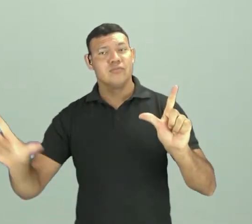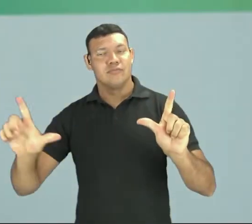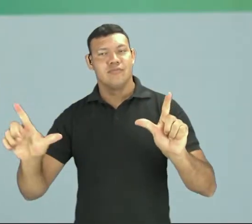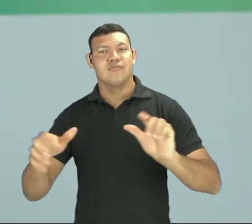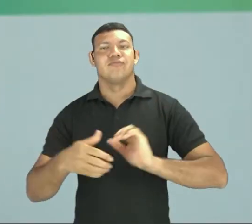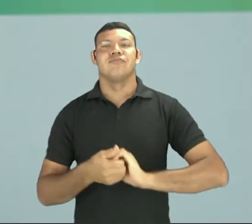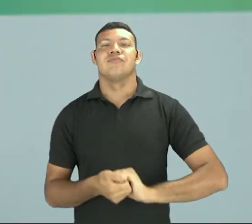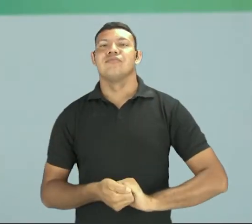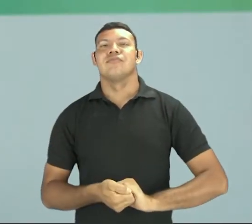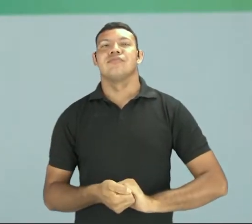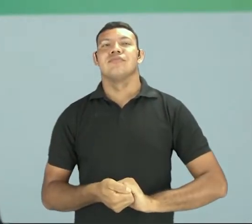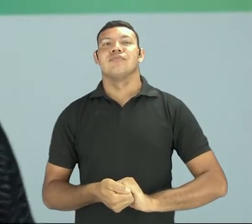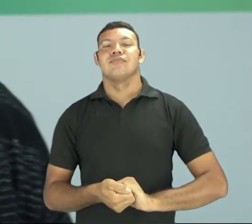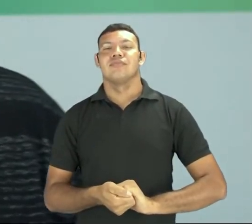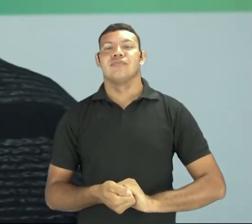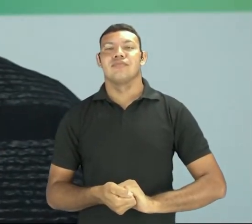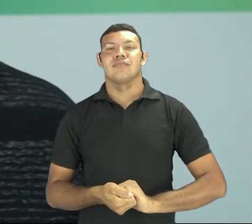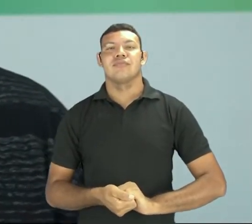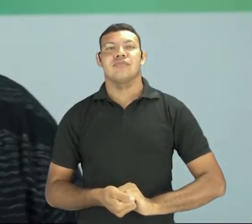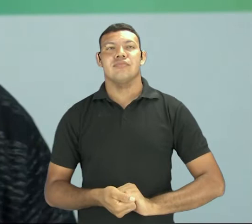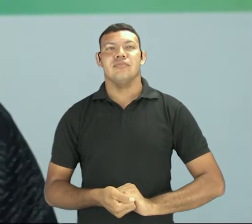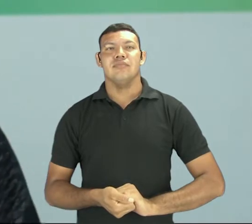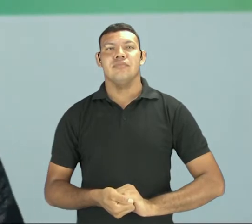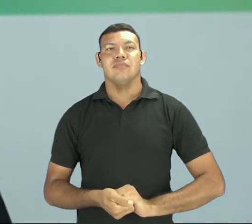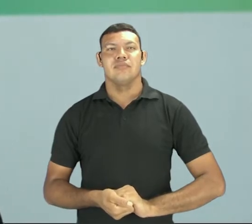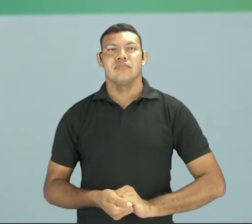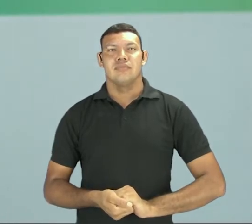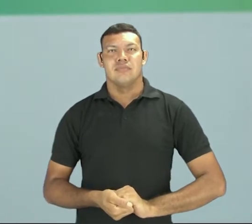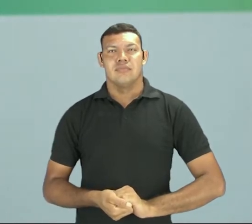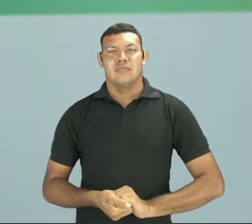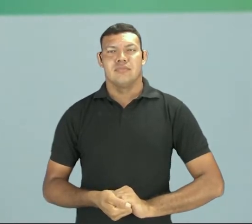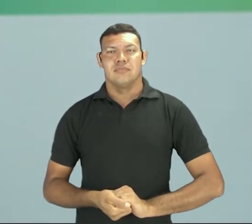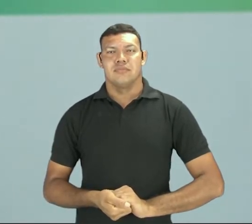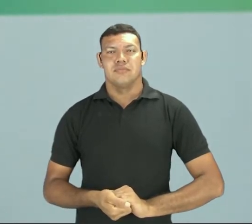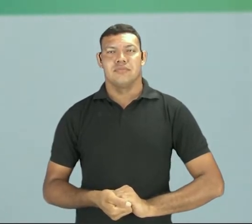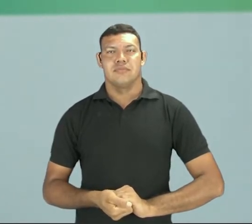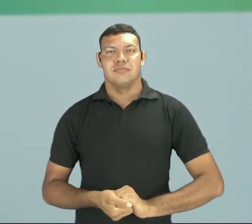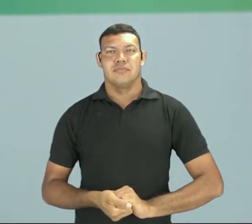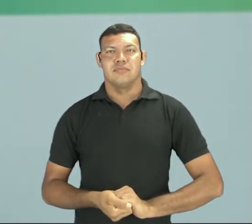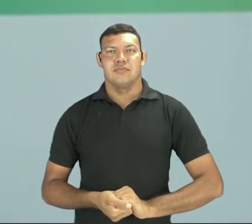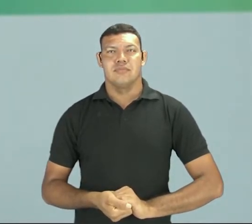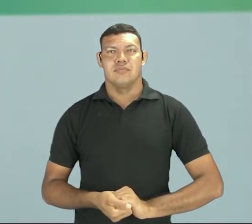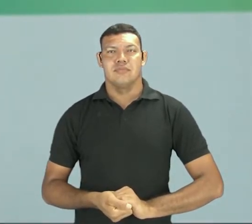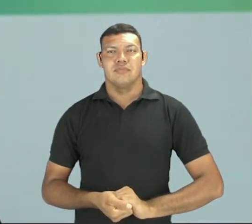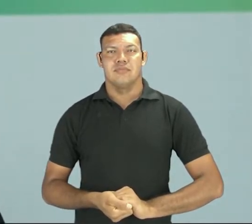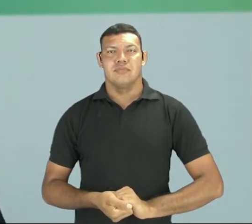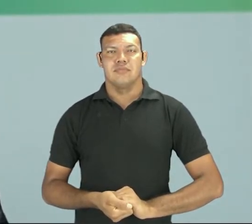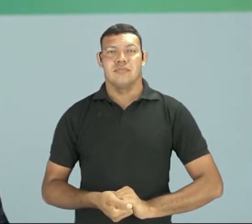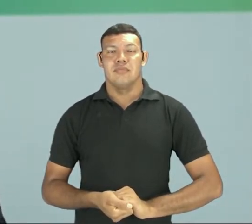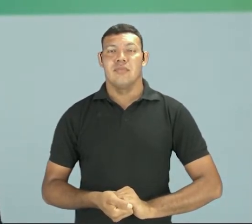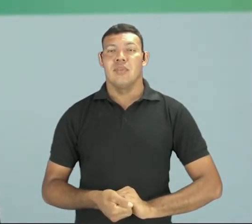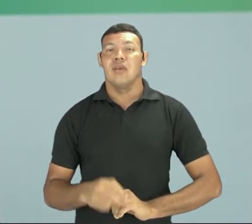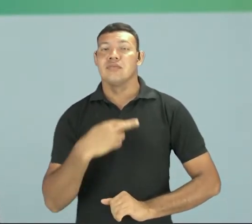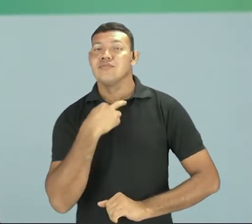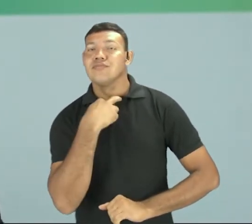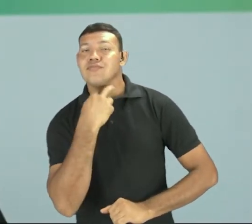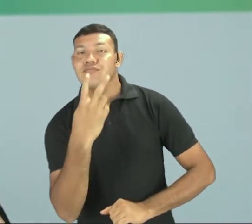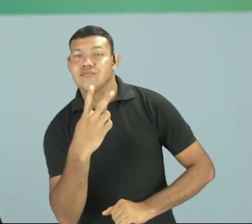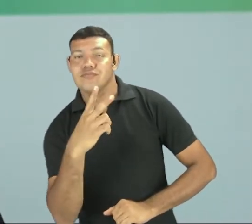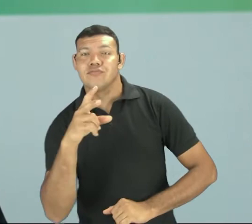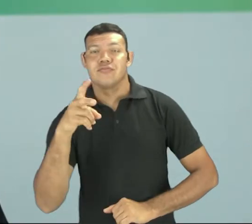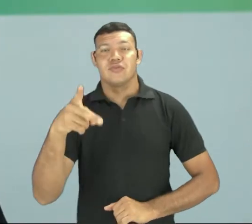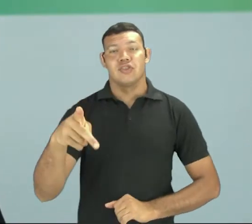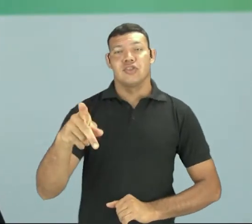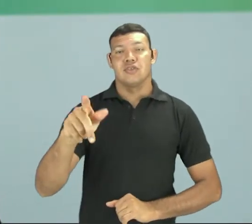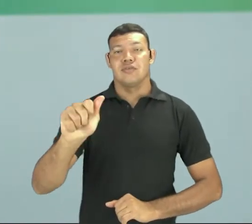okay? Let's go. So today we're going to talk about passive voice. A gente vai falar sobre voz passiva. Vamos